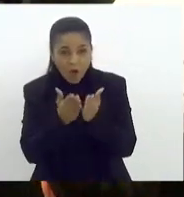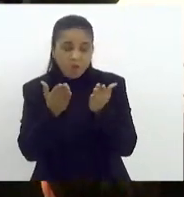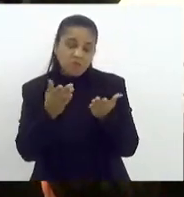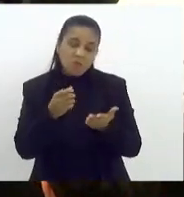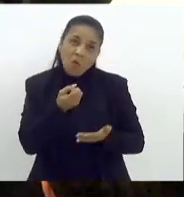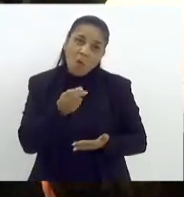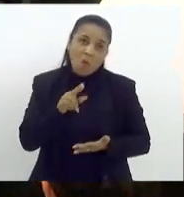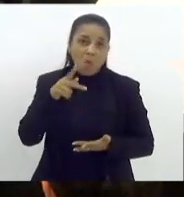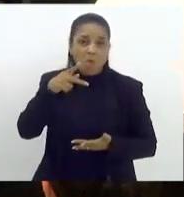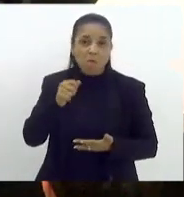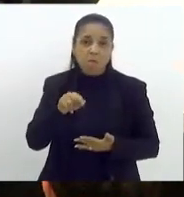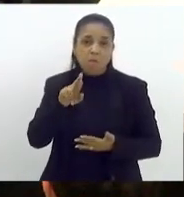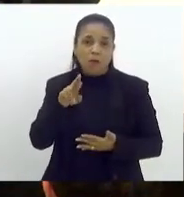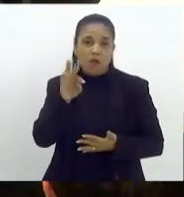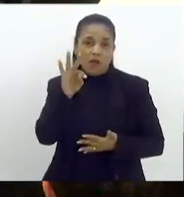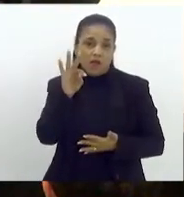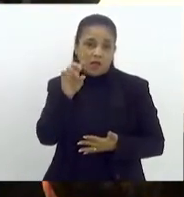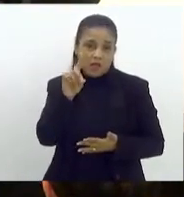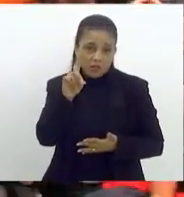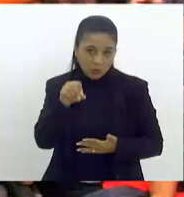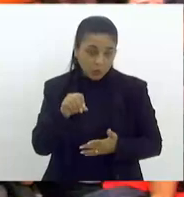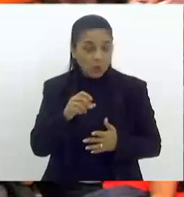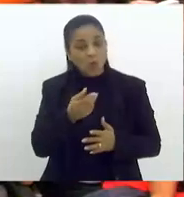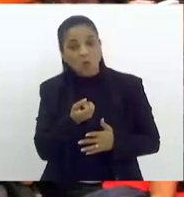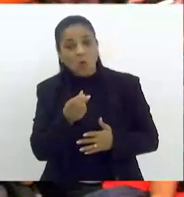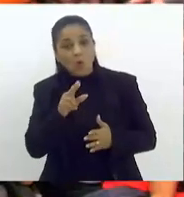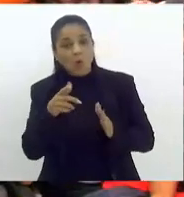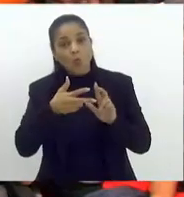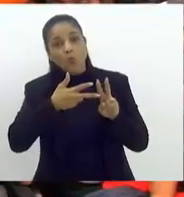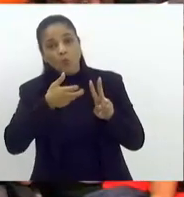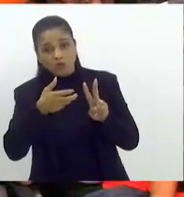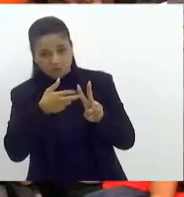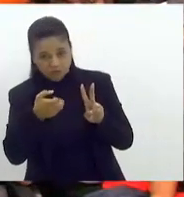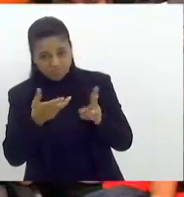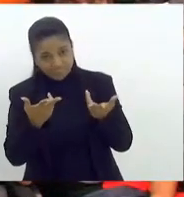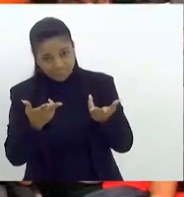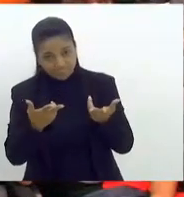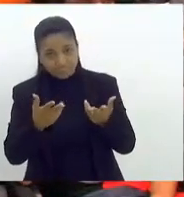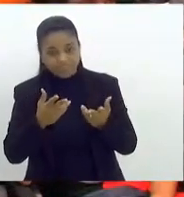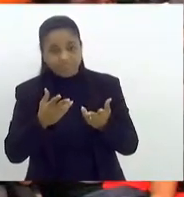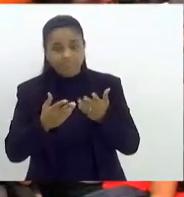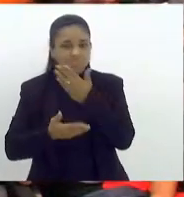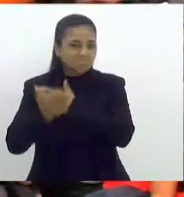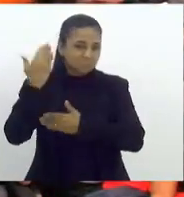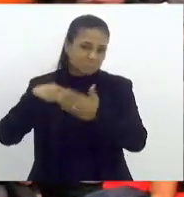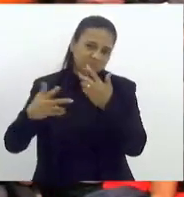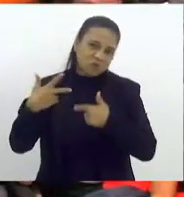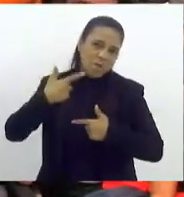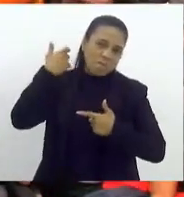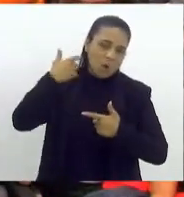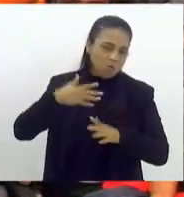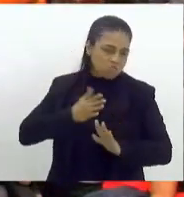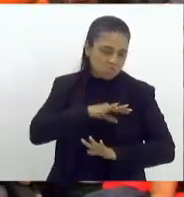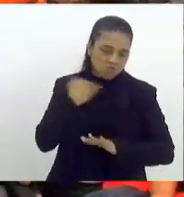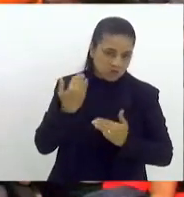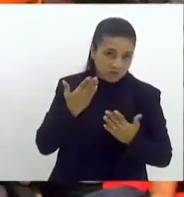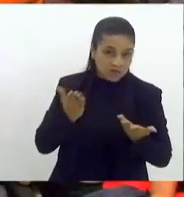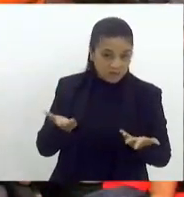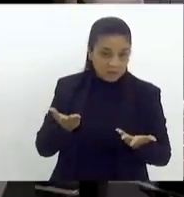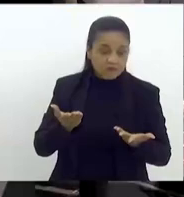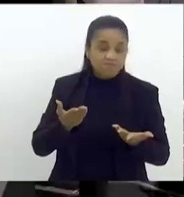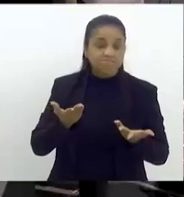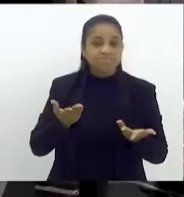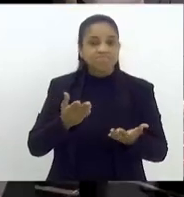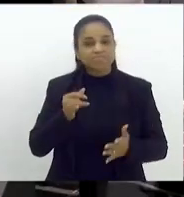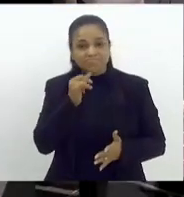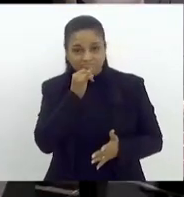Pardo índio estou entendendo e infelizmente esse seria meu destino